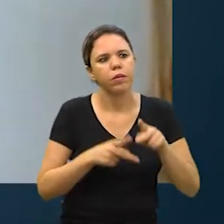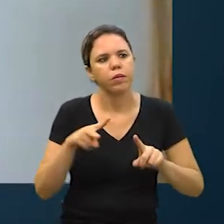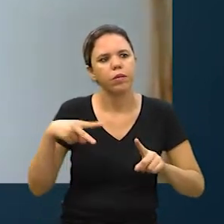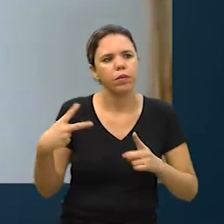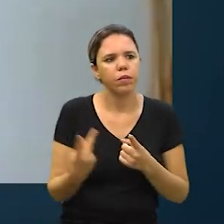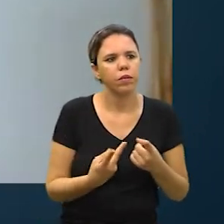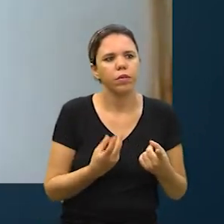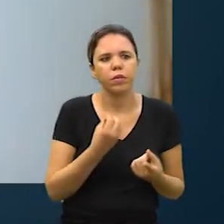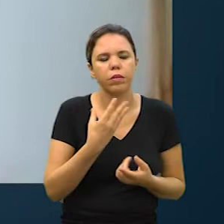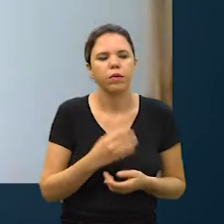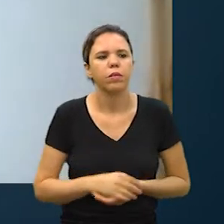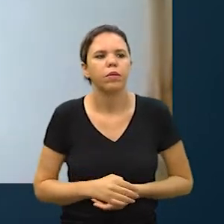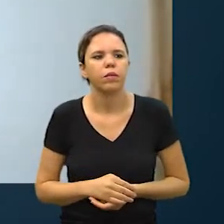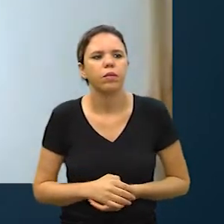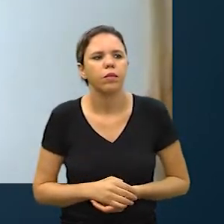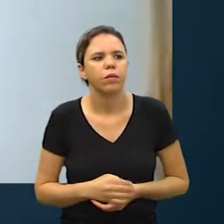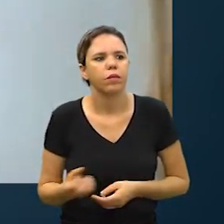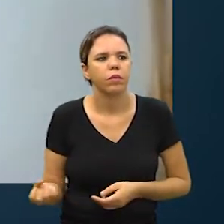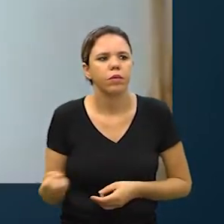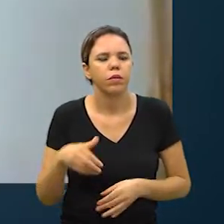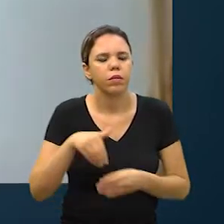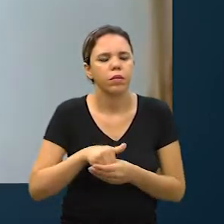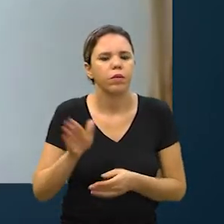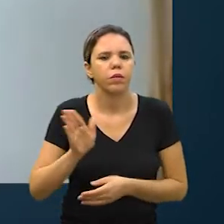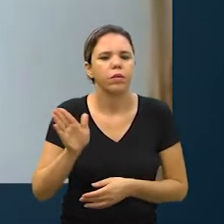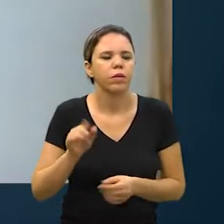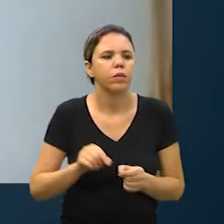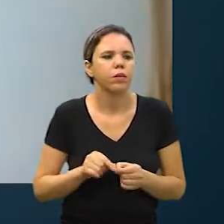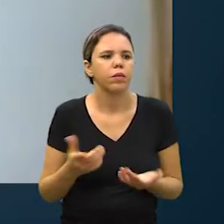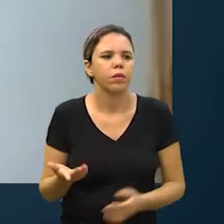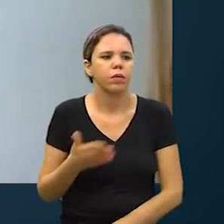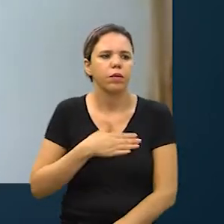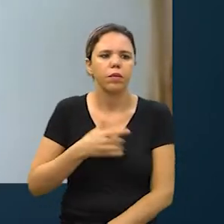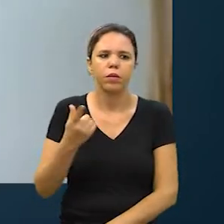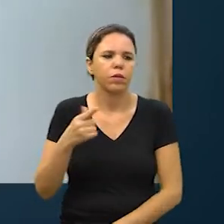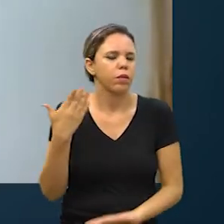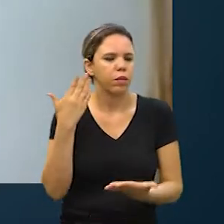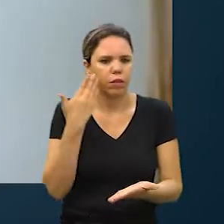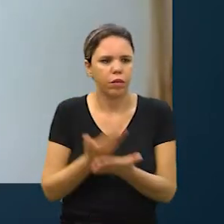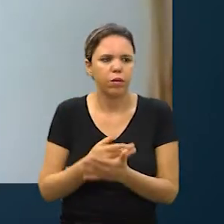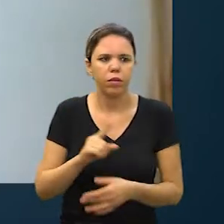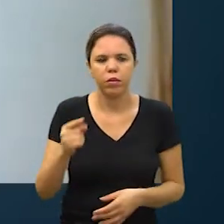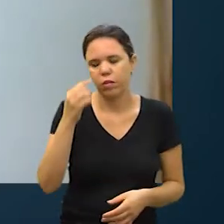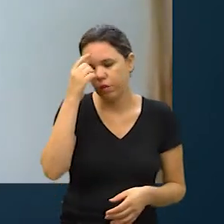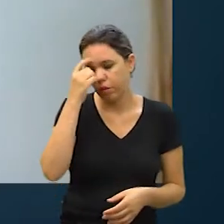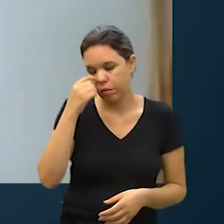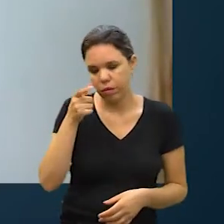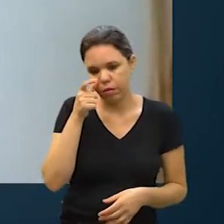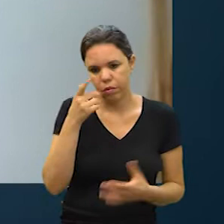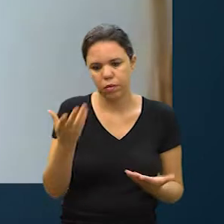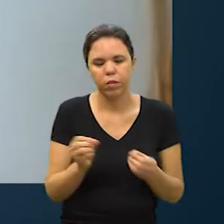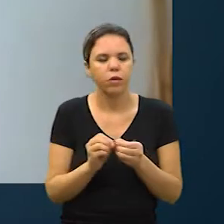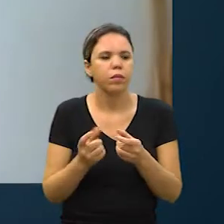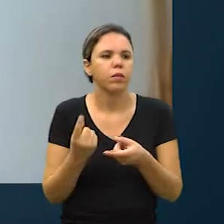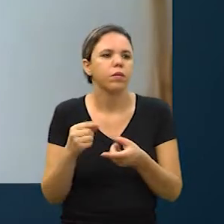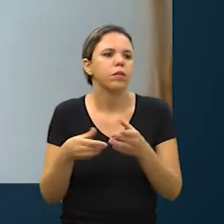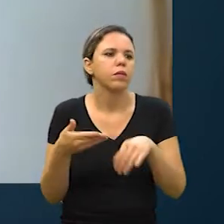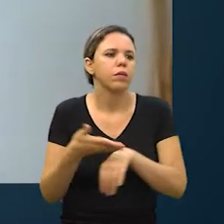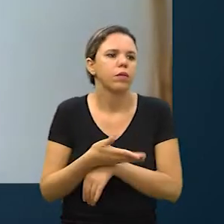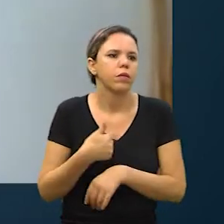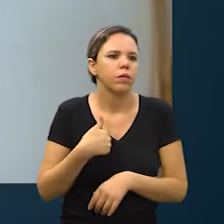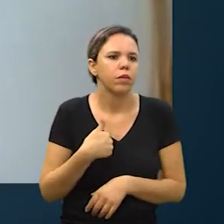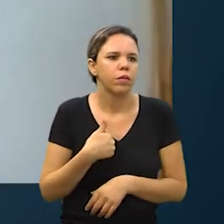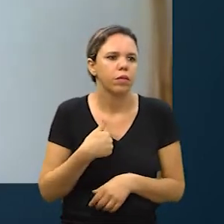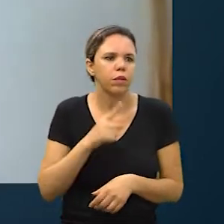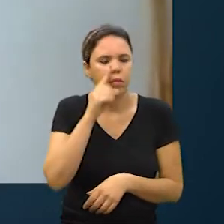mais que as perspectivas eram muito boas, com a nova eleição, eu preferi não apostar para ver como viria, porque aí